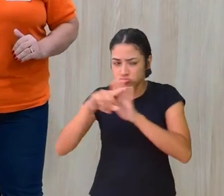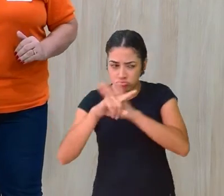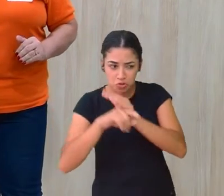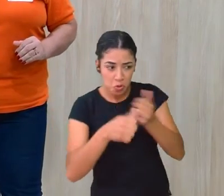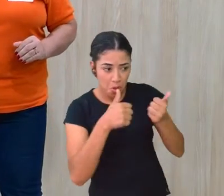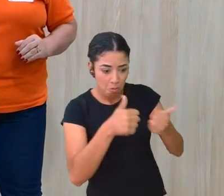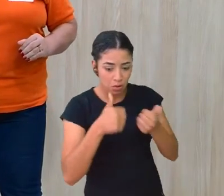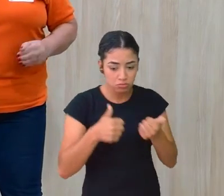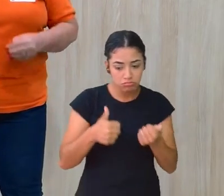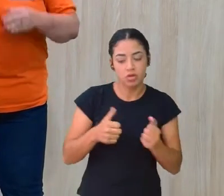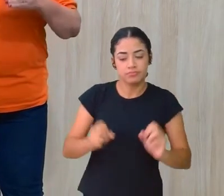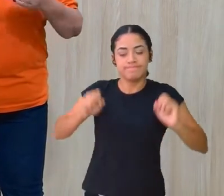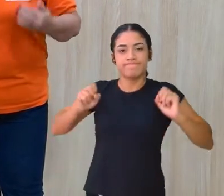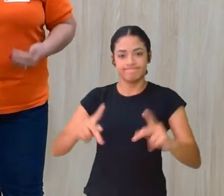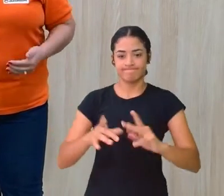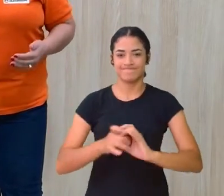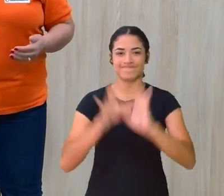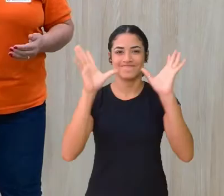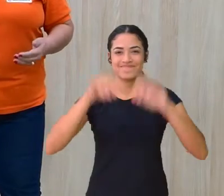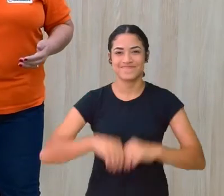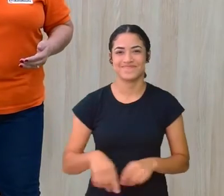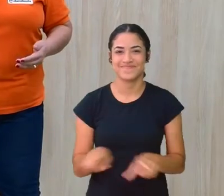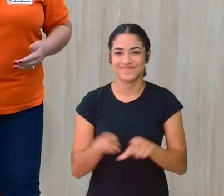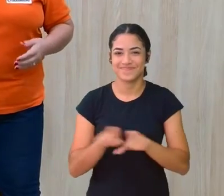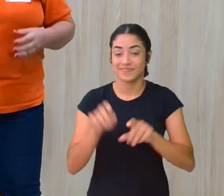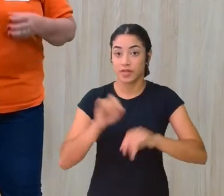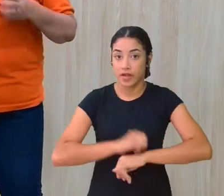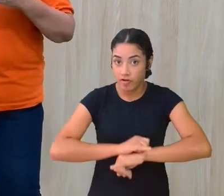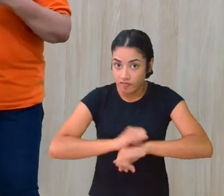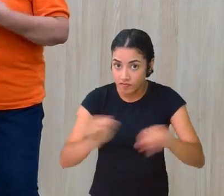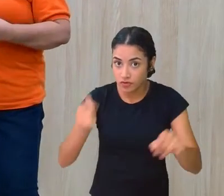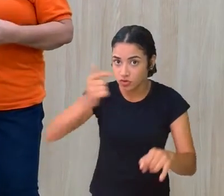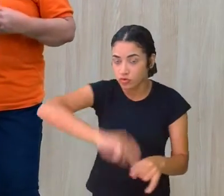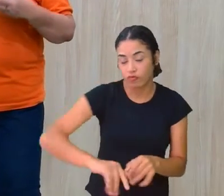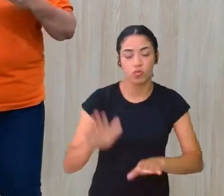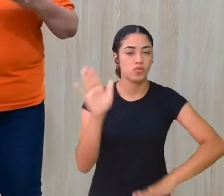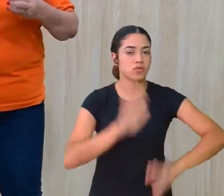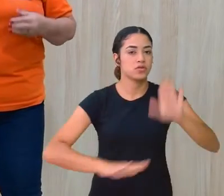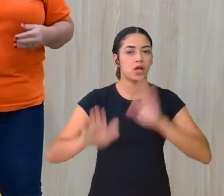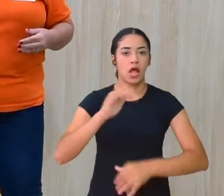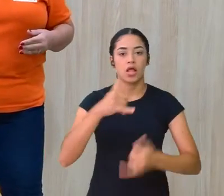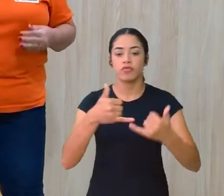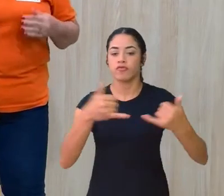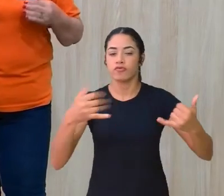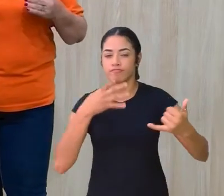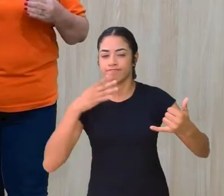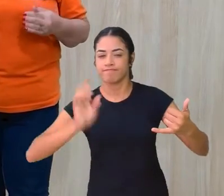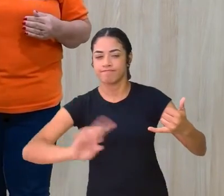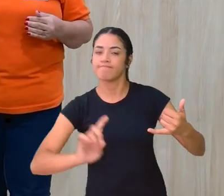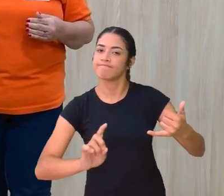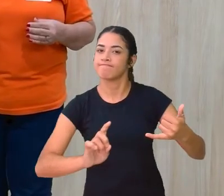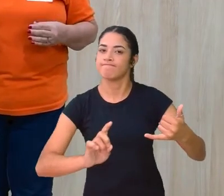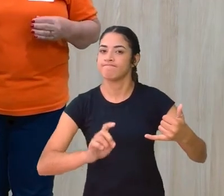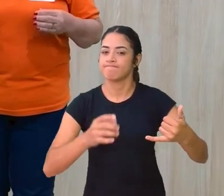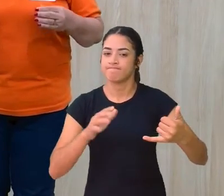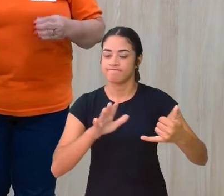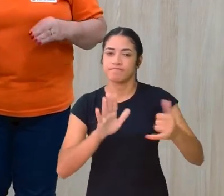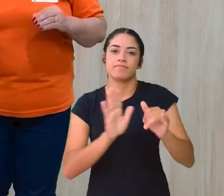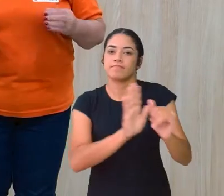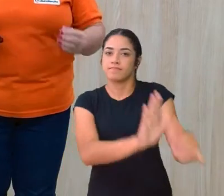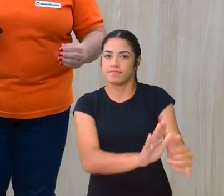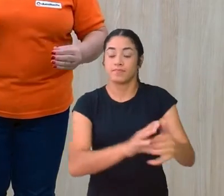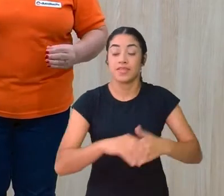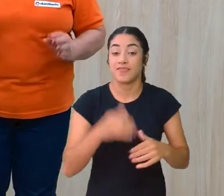nosso recadinho mais uma vez, ninguém está mexendo aí, né, em fios sem ter esse conhecimento, sem ter essa propriedade. Às